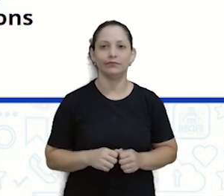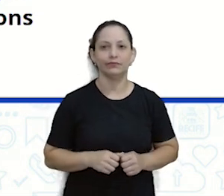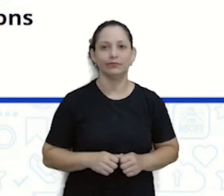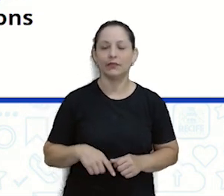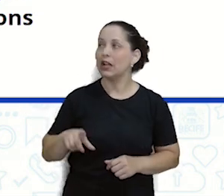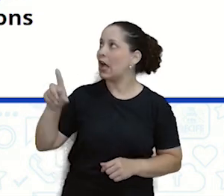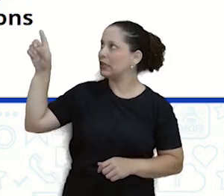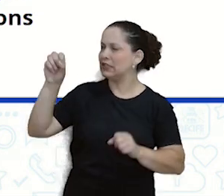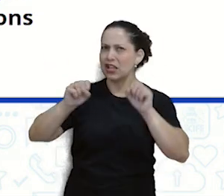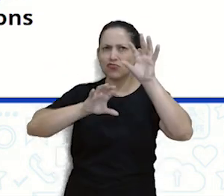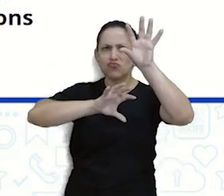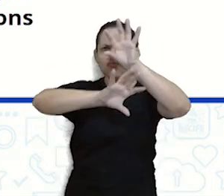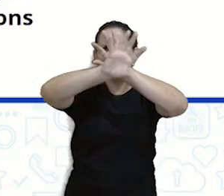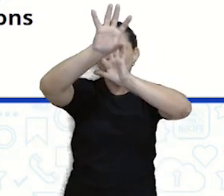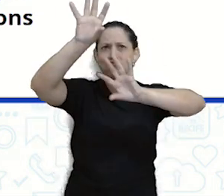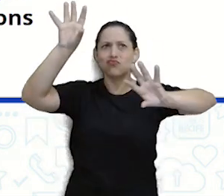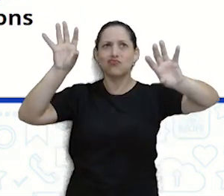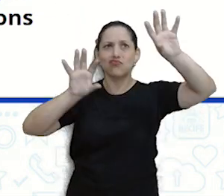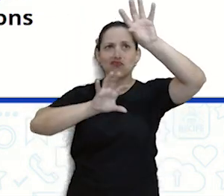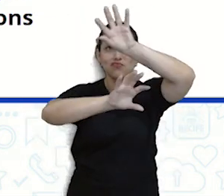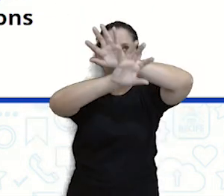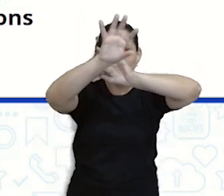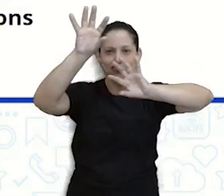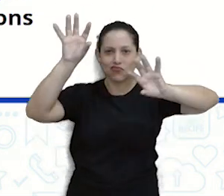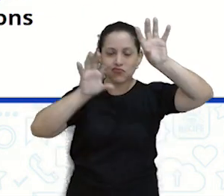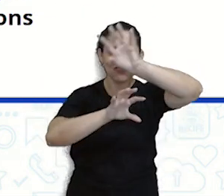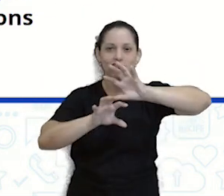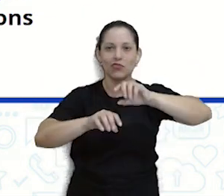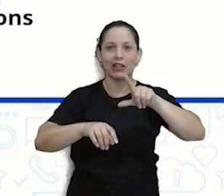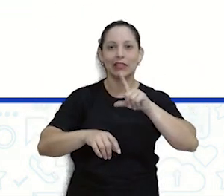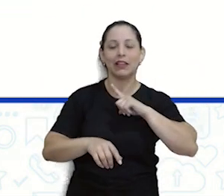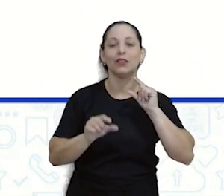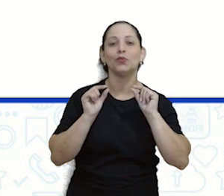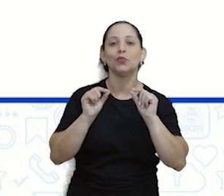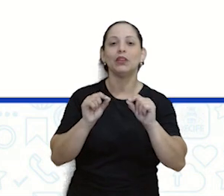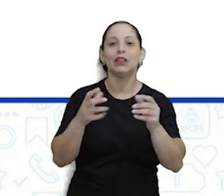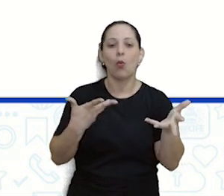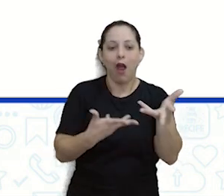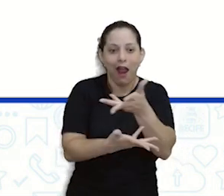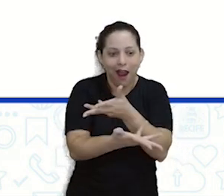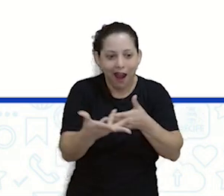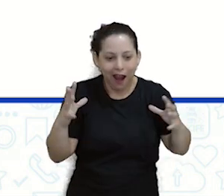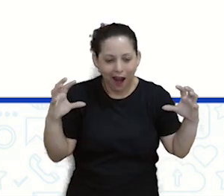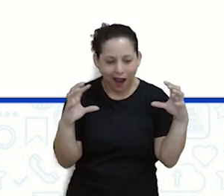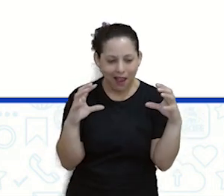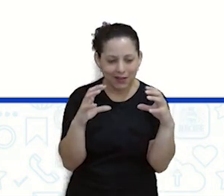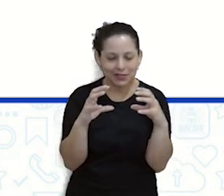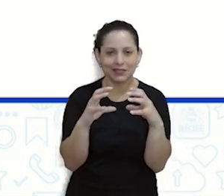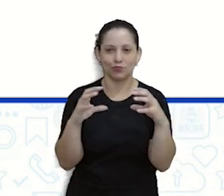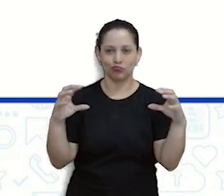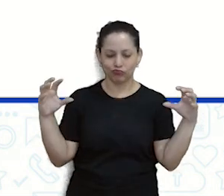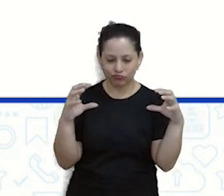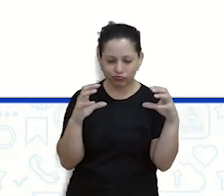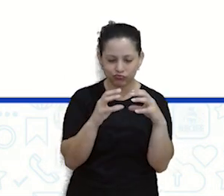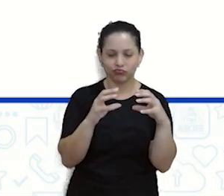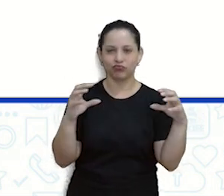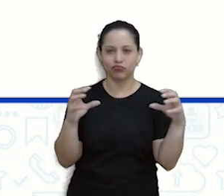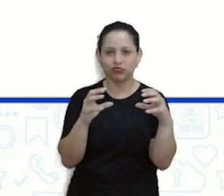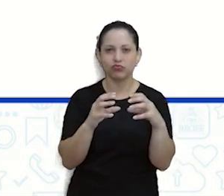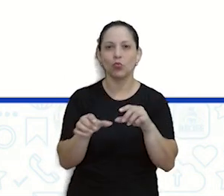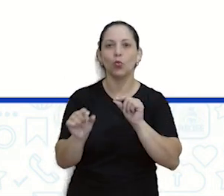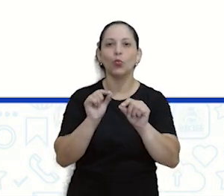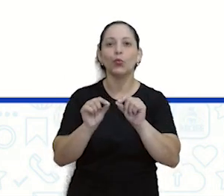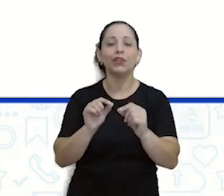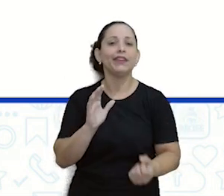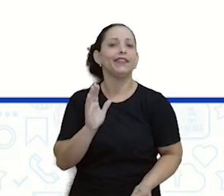nuvem eletrônica, ocorre aí uma forte atração entre cátions, tá certo? Então, o que ele forma, né? Forma